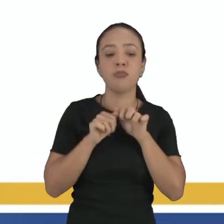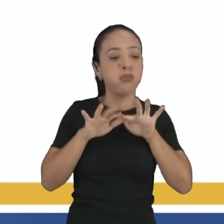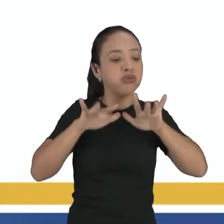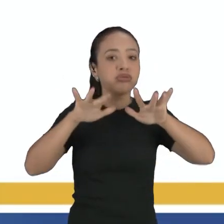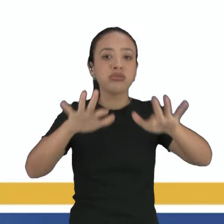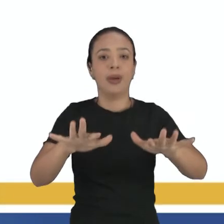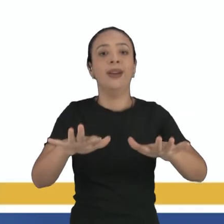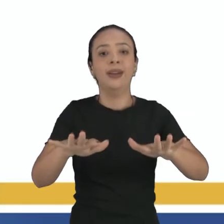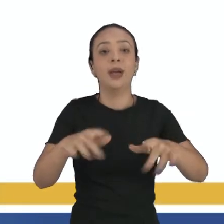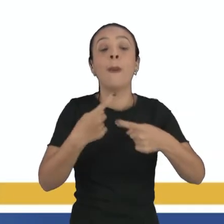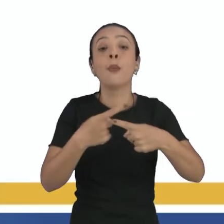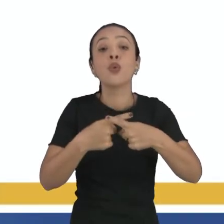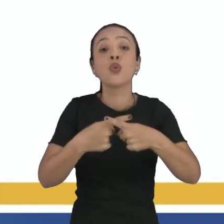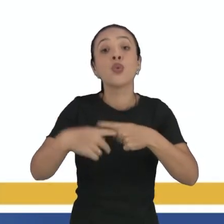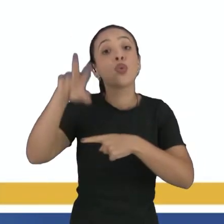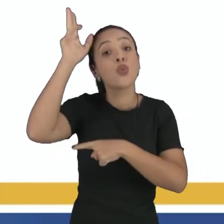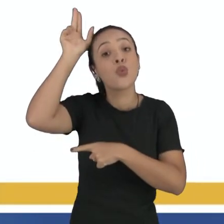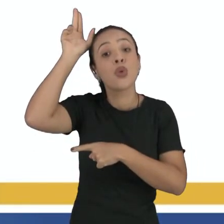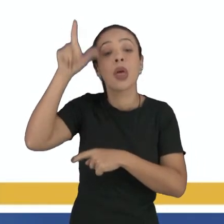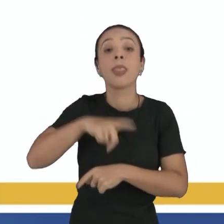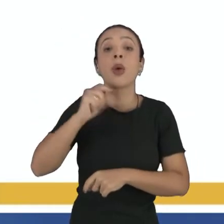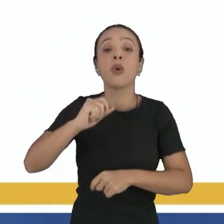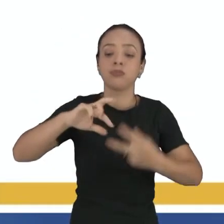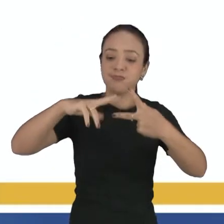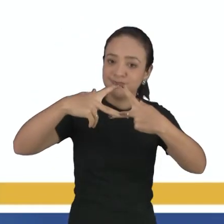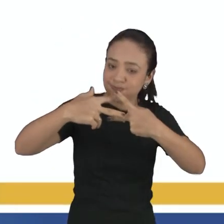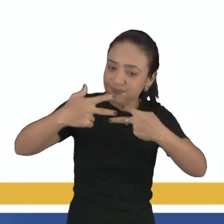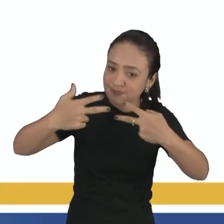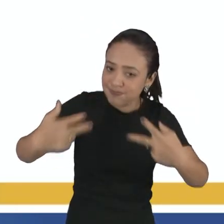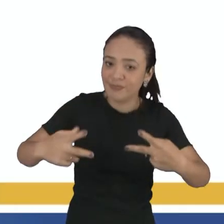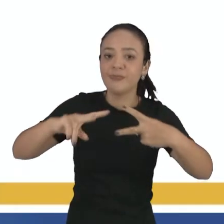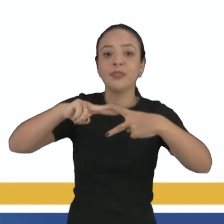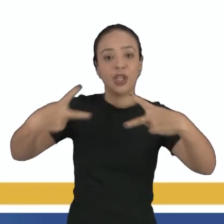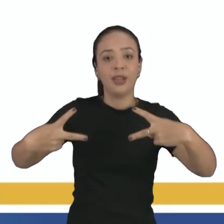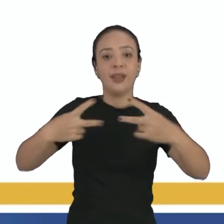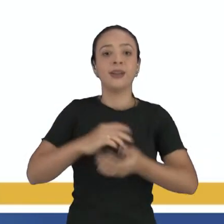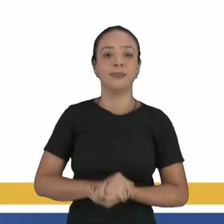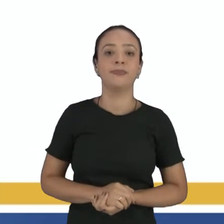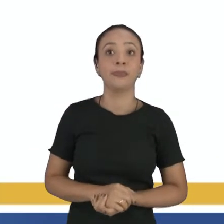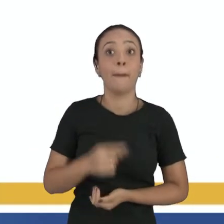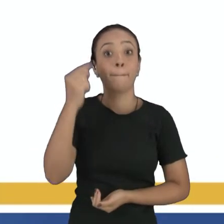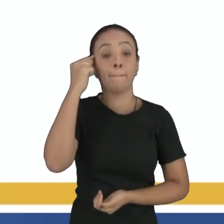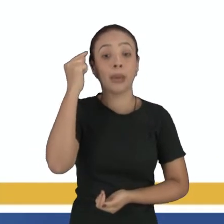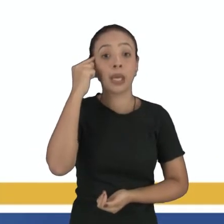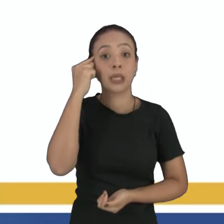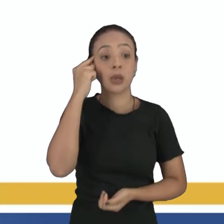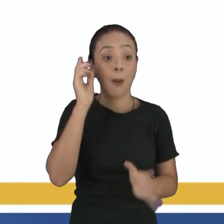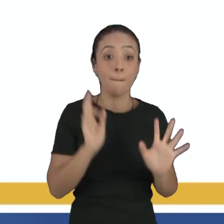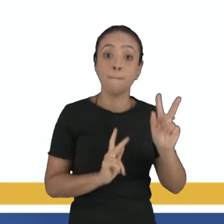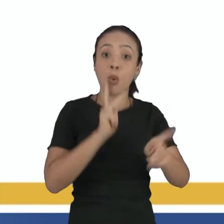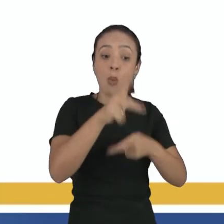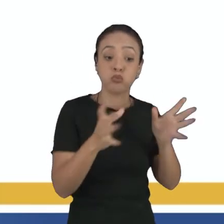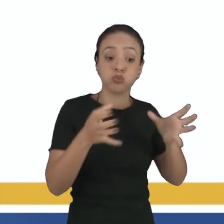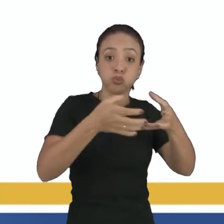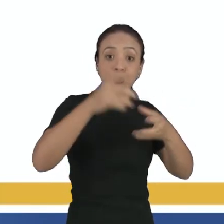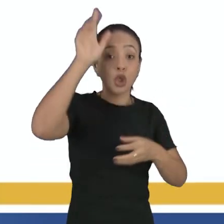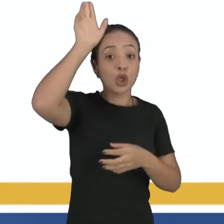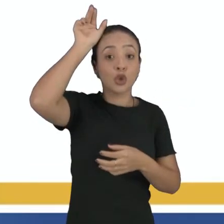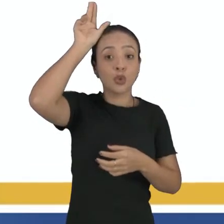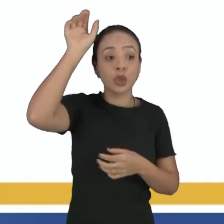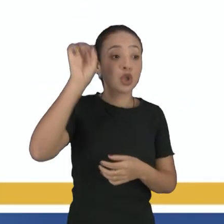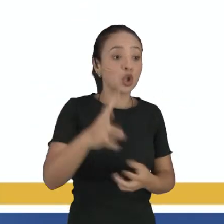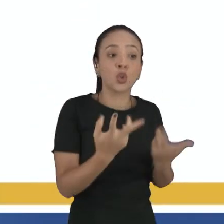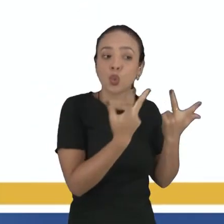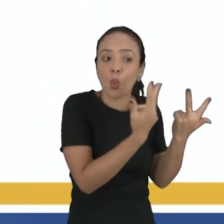os coelhos eles têm variabilidade genética. Agora imagine uma população de coelhos, né, hipoteticamente, de seres,